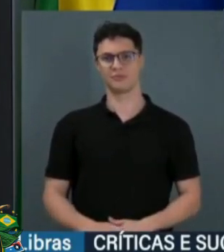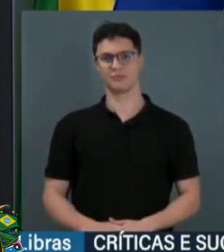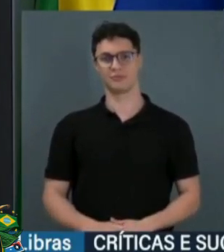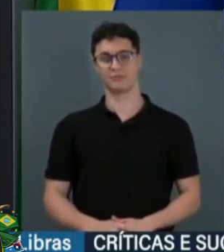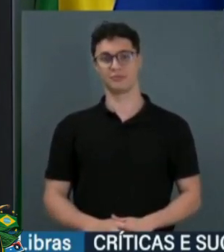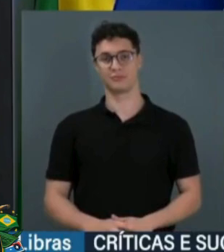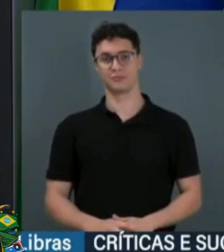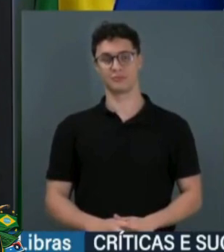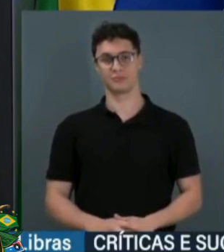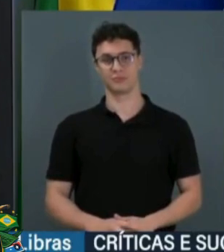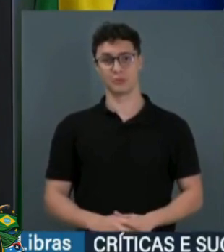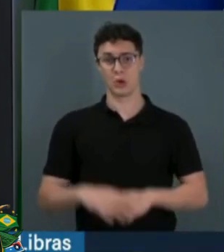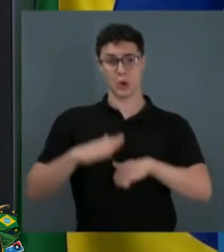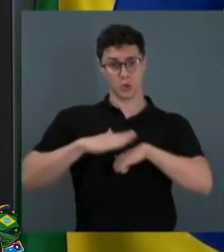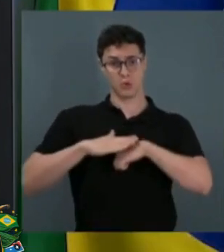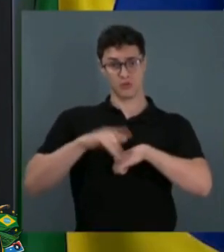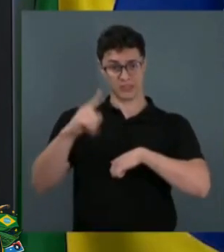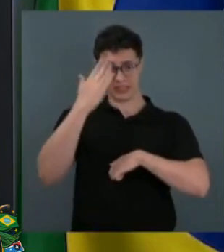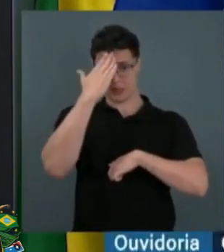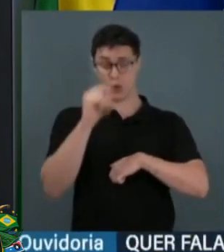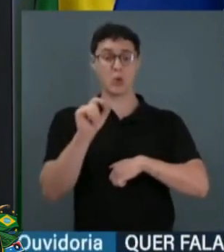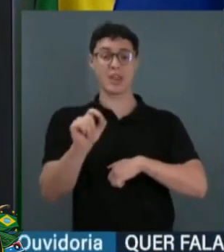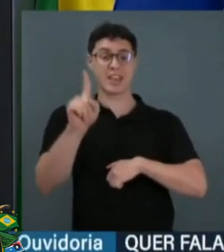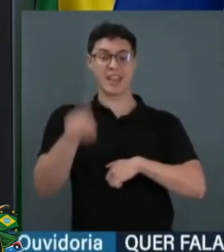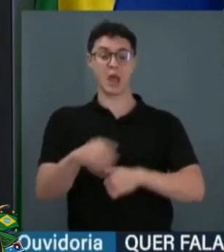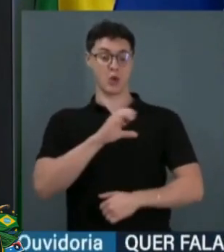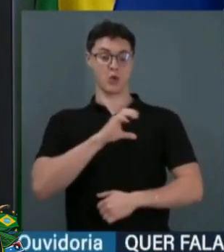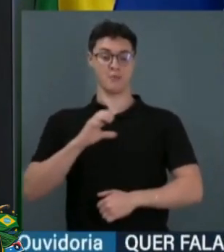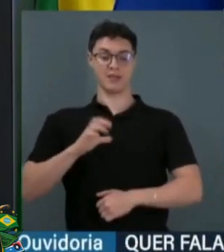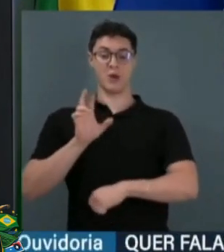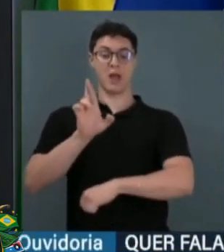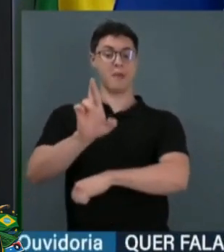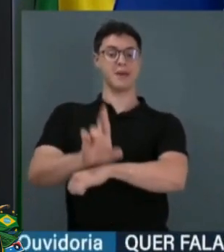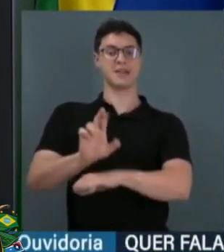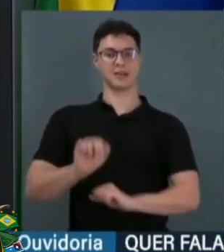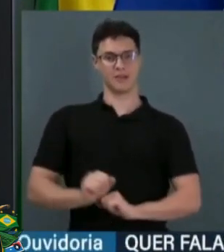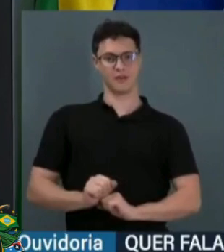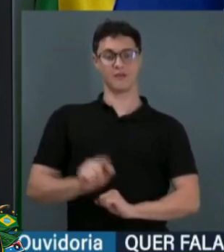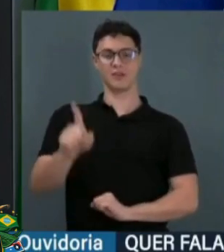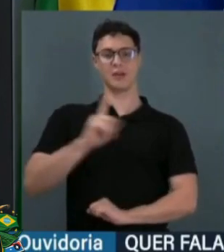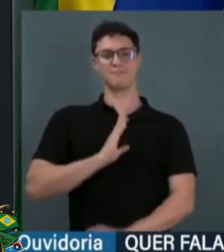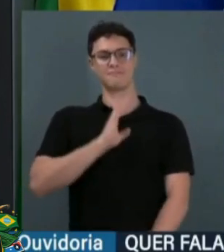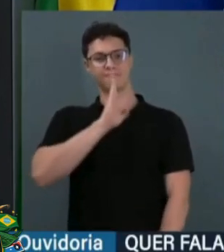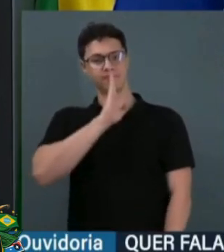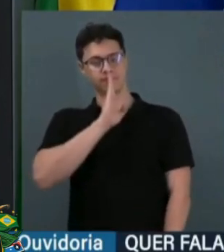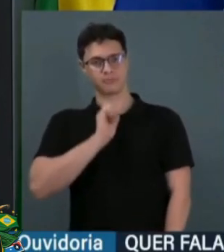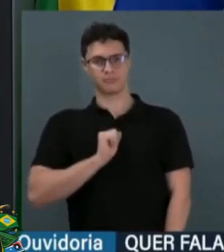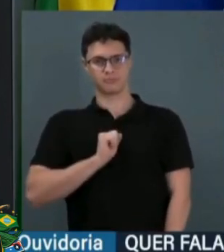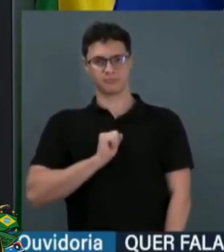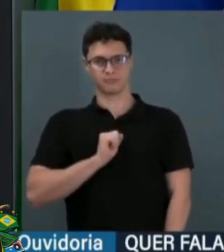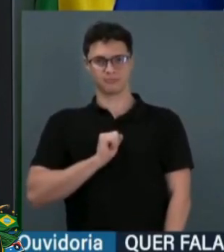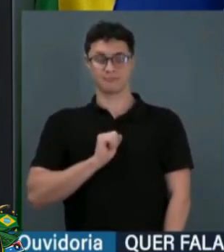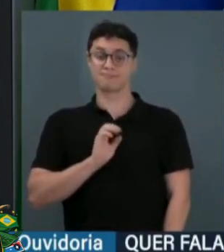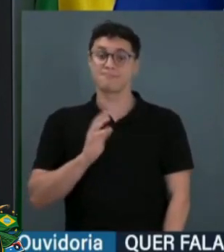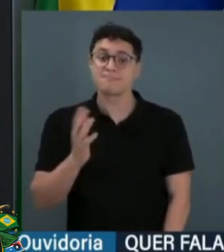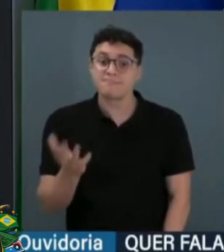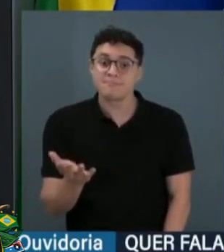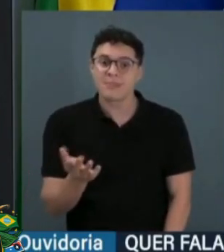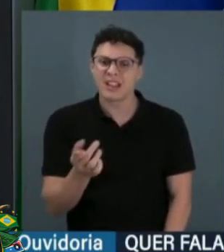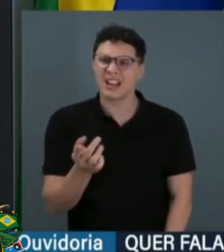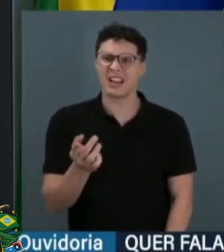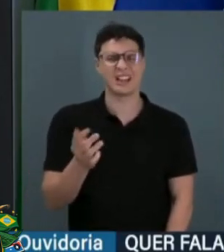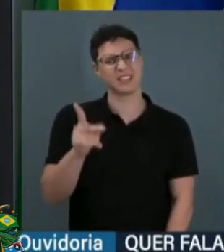Quando você souber o que é comissão representativa, você vai ficar caladinho. Então, você vê que não, você é